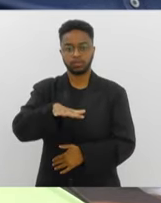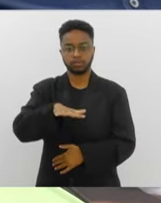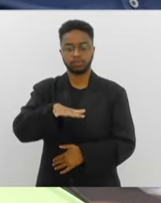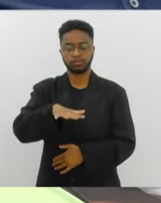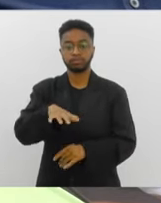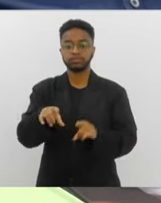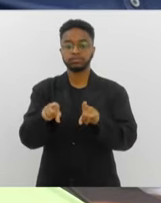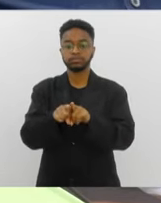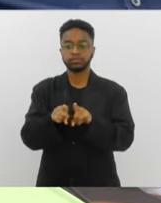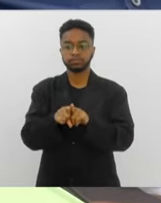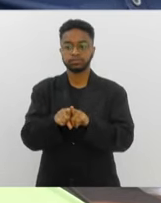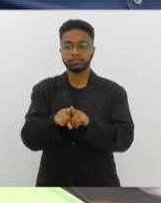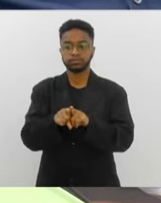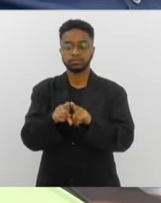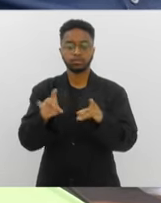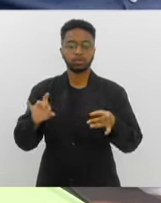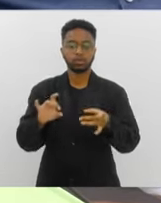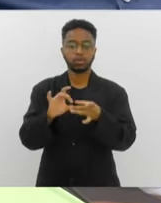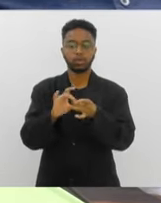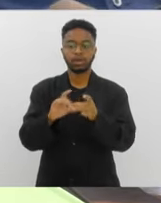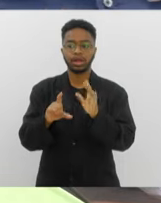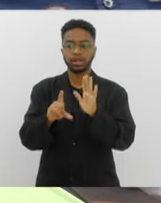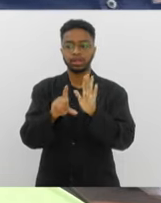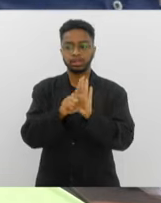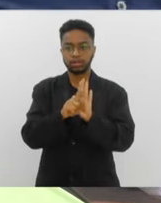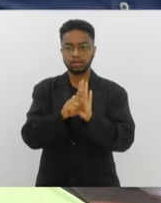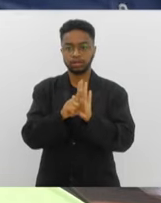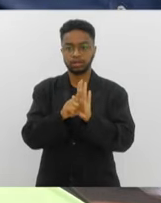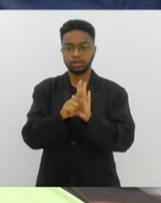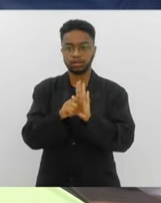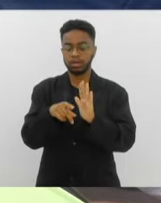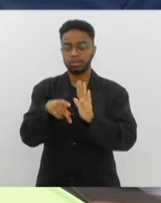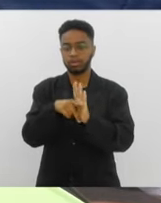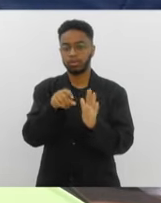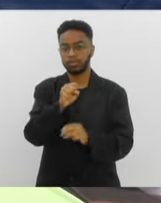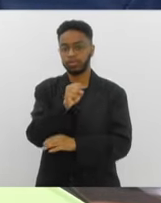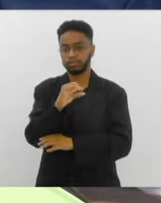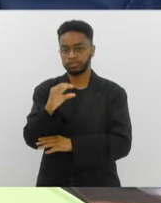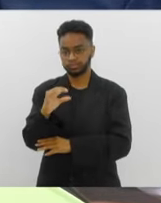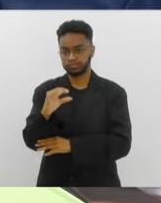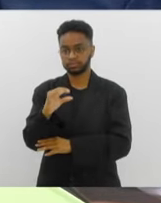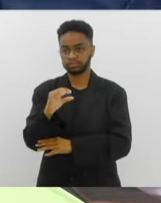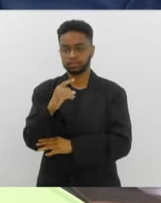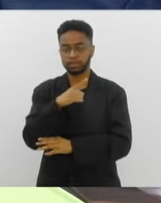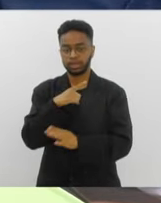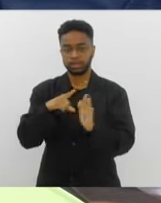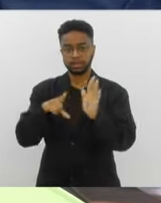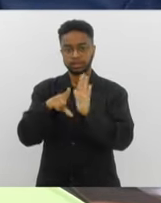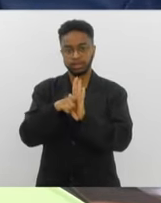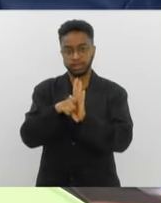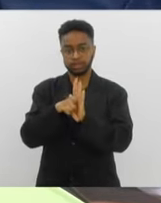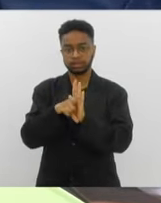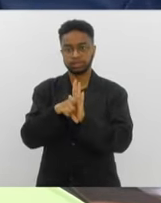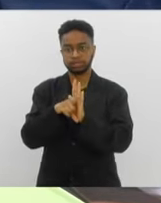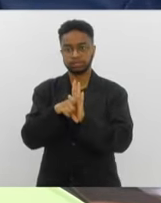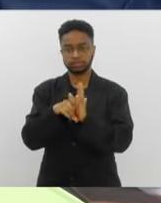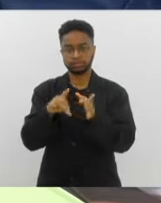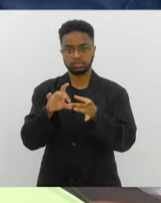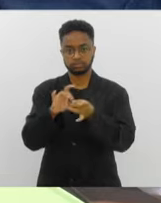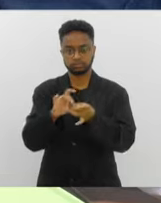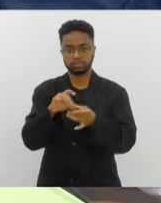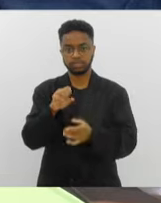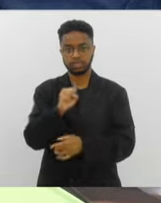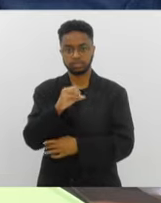isso foi a propósito de uma lei de Santa Catarina. A lei de Santa Catarina dizia mais ou menos a